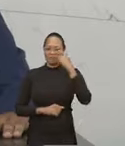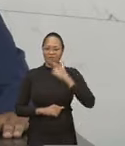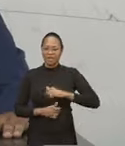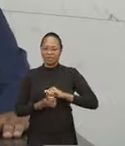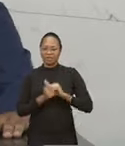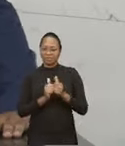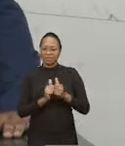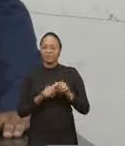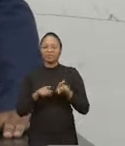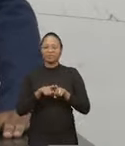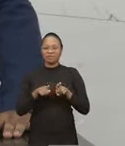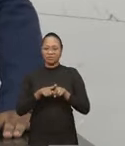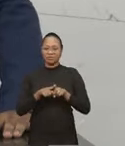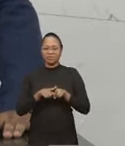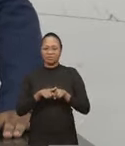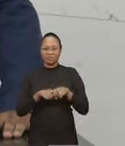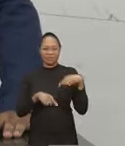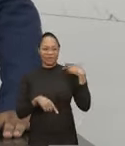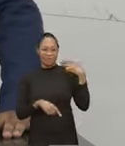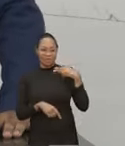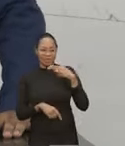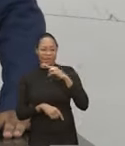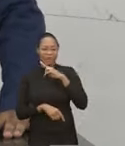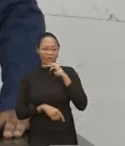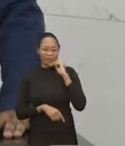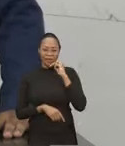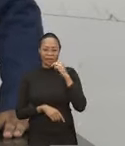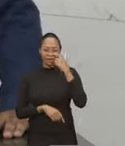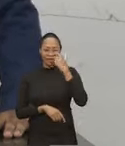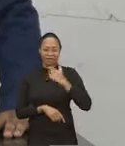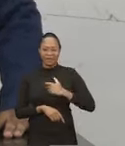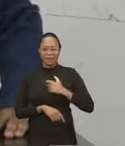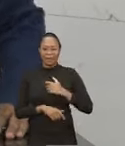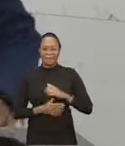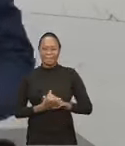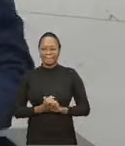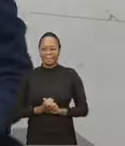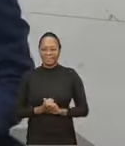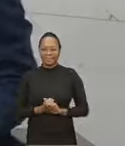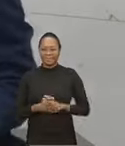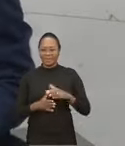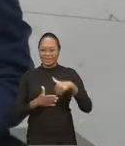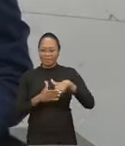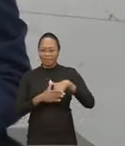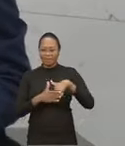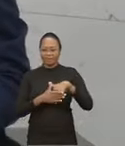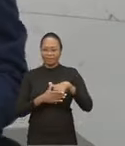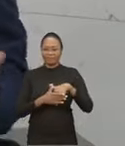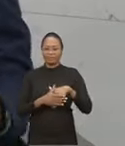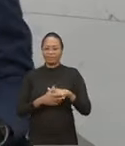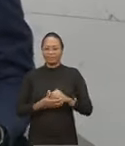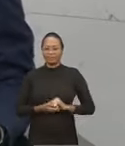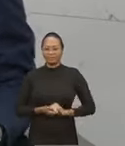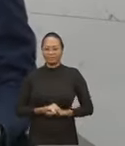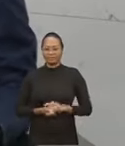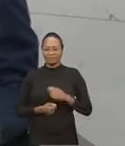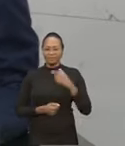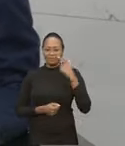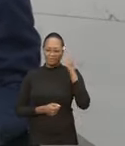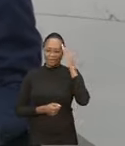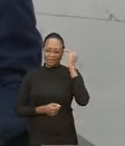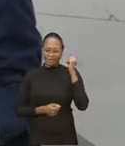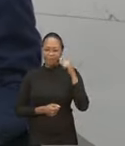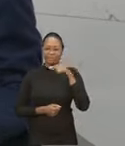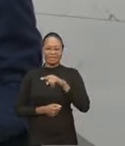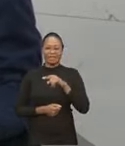do esporte também, Niltinho. Sou um pequeno boleiro ali daquela região da costa de Camaçari, que você sabe que tem muito boleiro